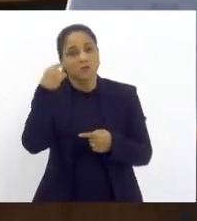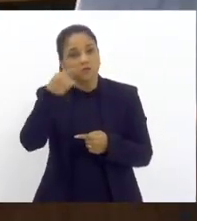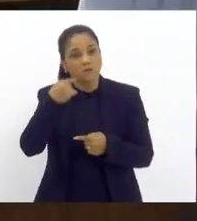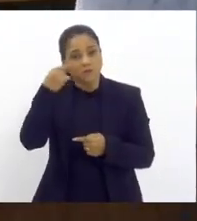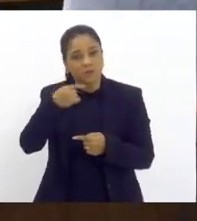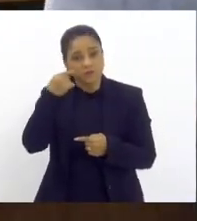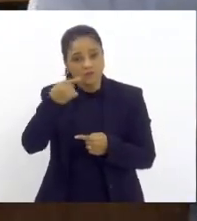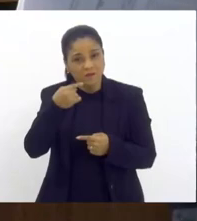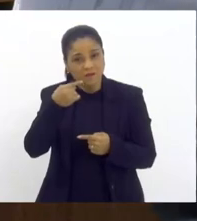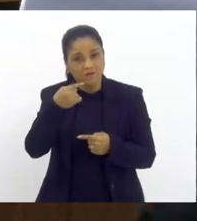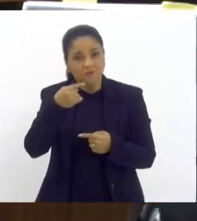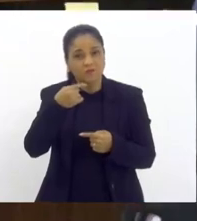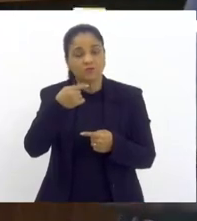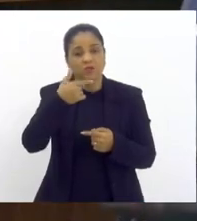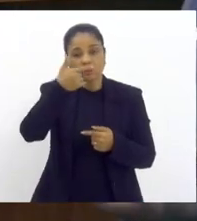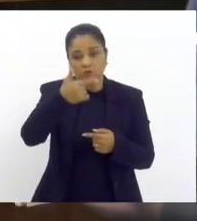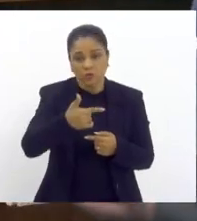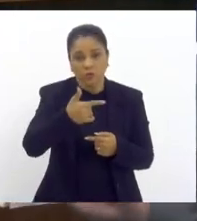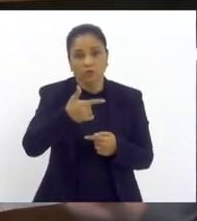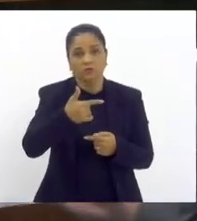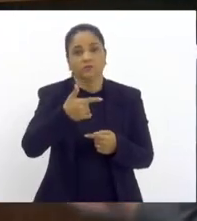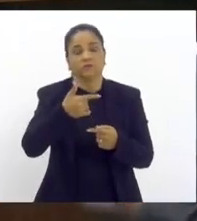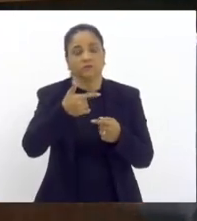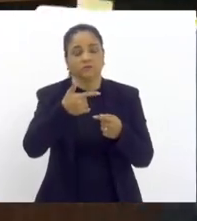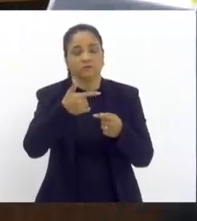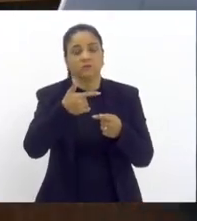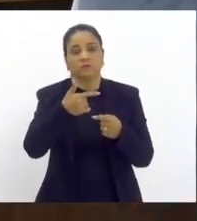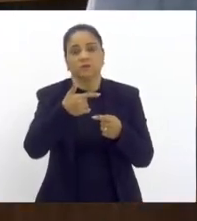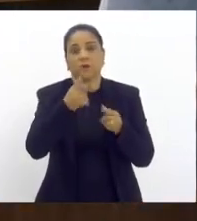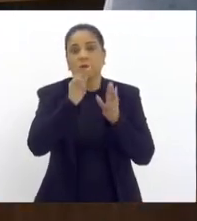replicado projetos de sua própria autoria,